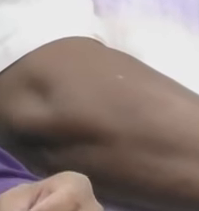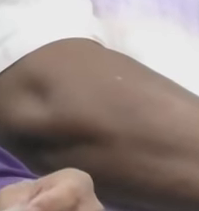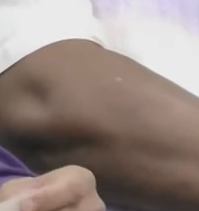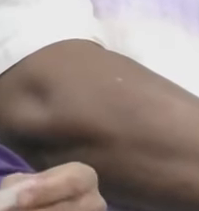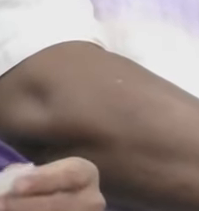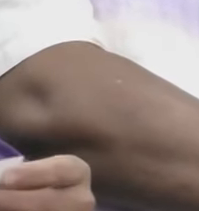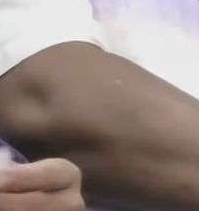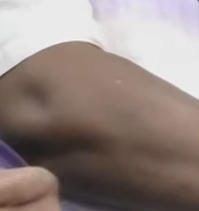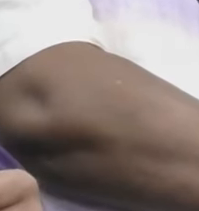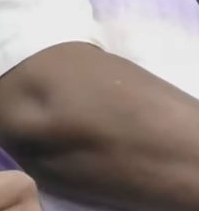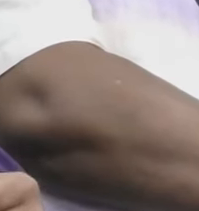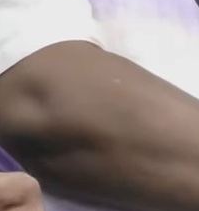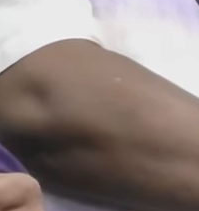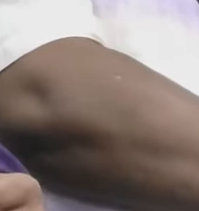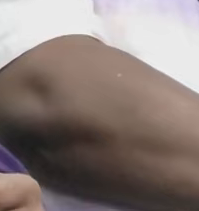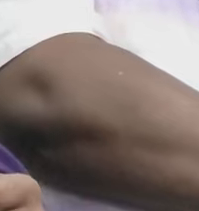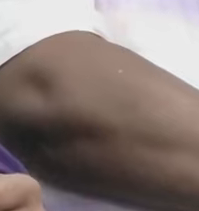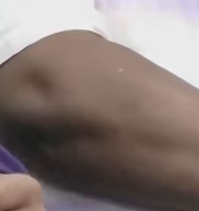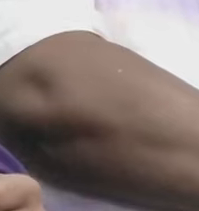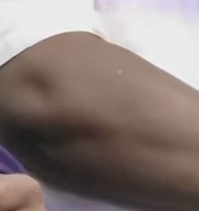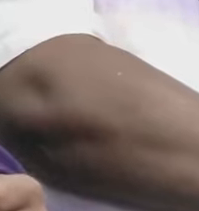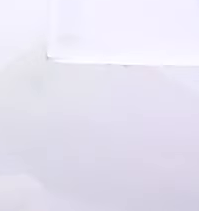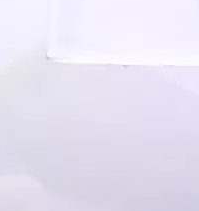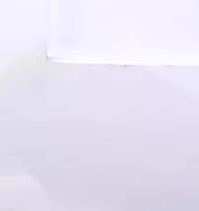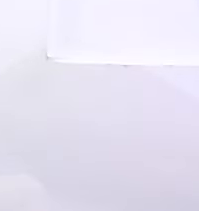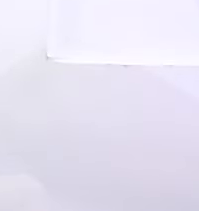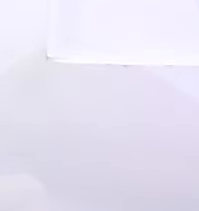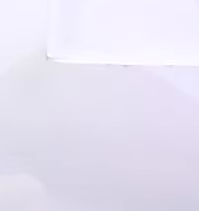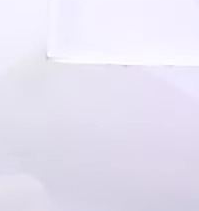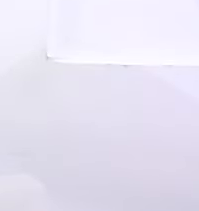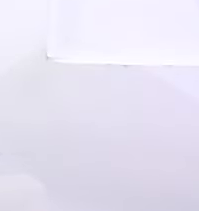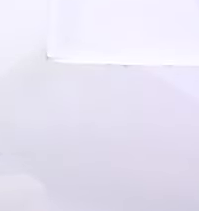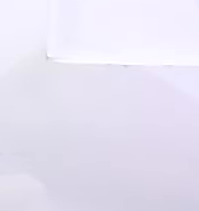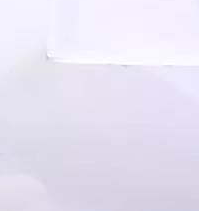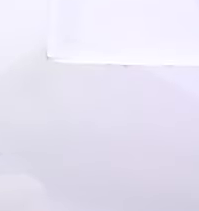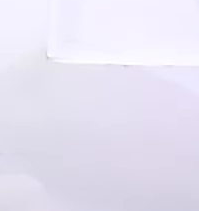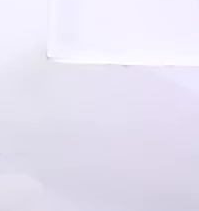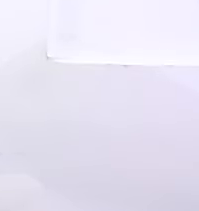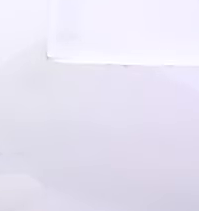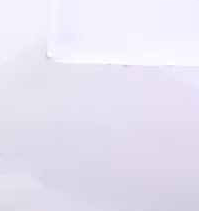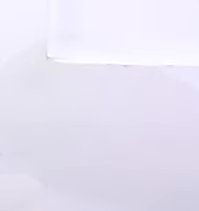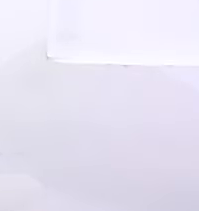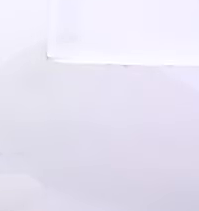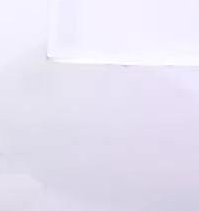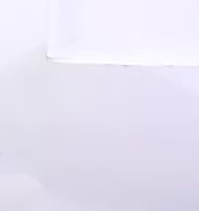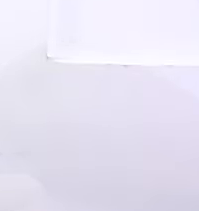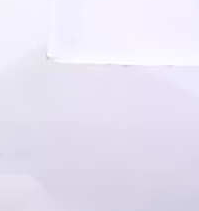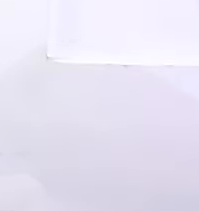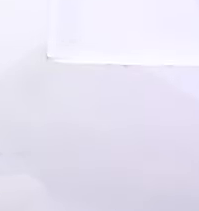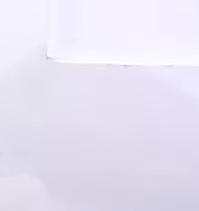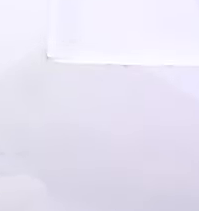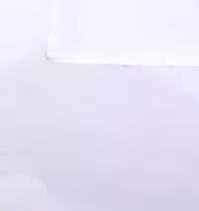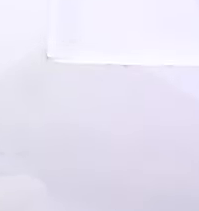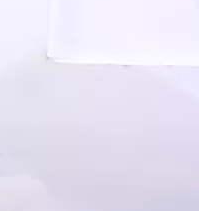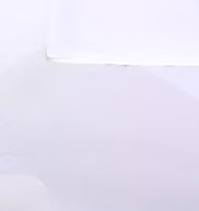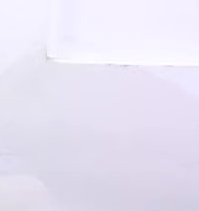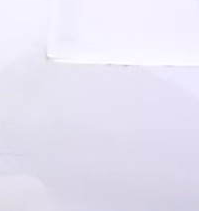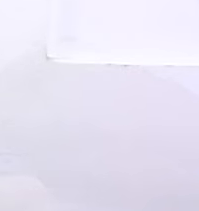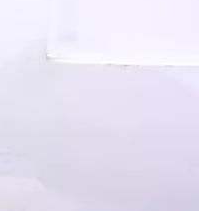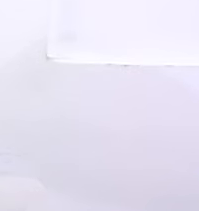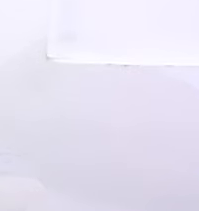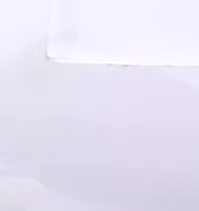grande. Mas, enfim, aí a defesa minha, o que, que é? Nesse lugar chamado